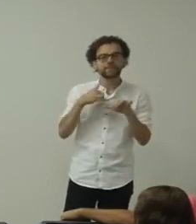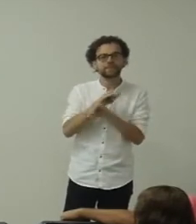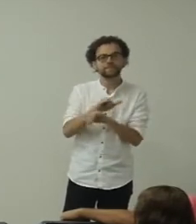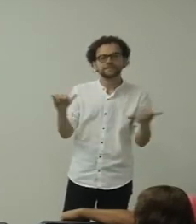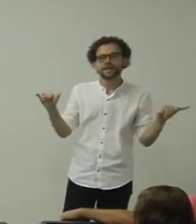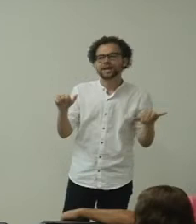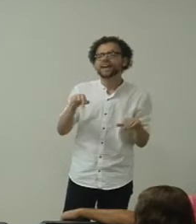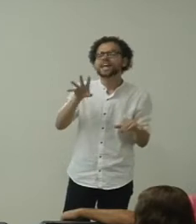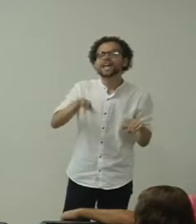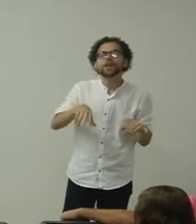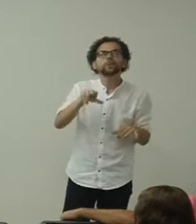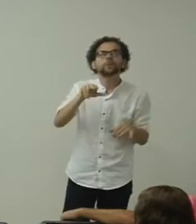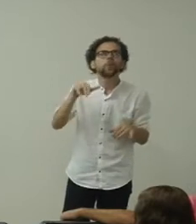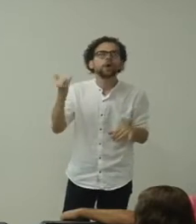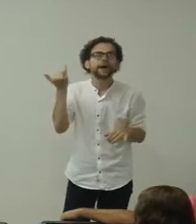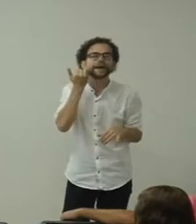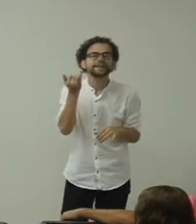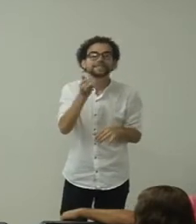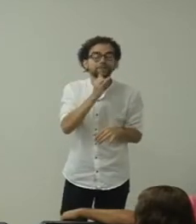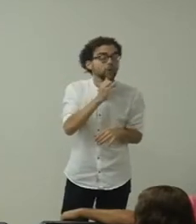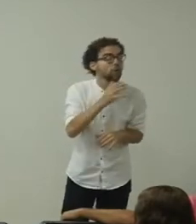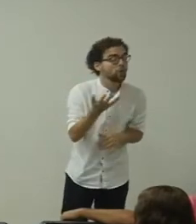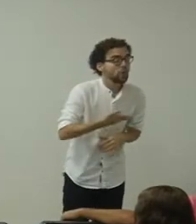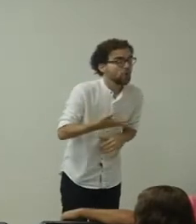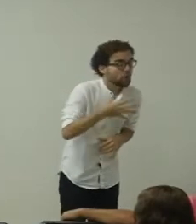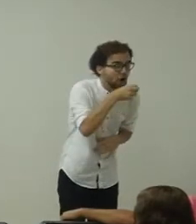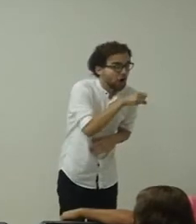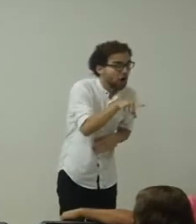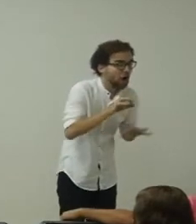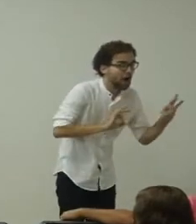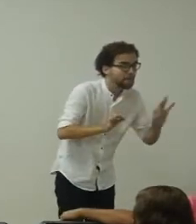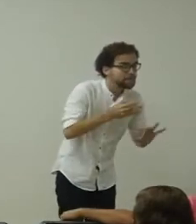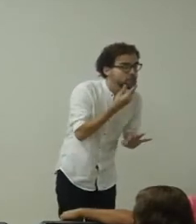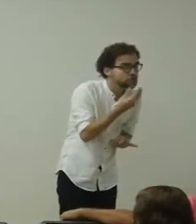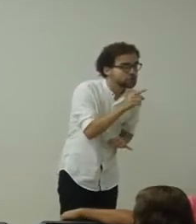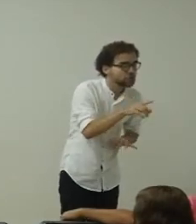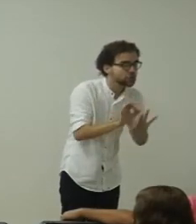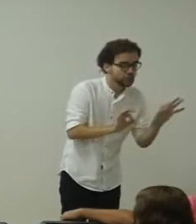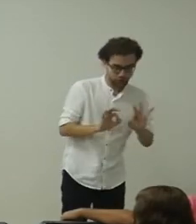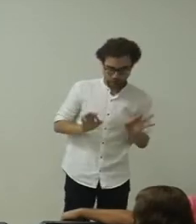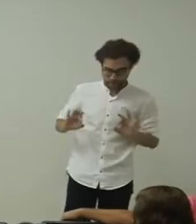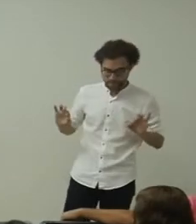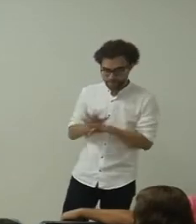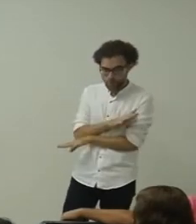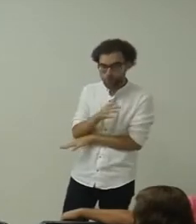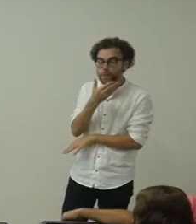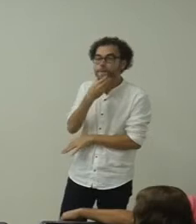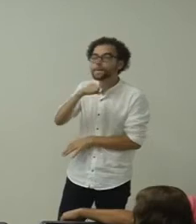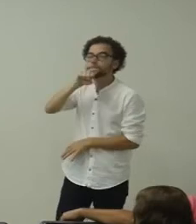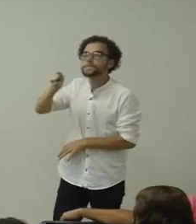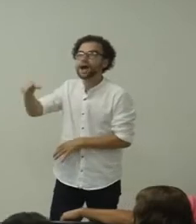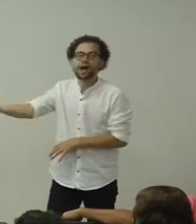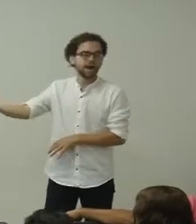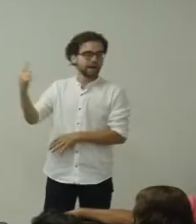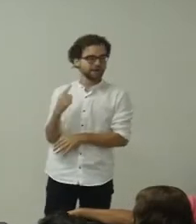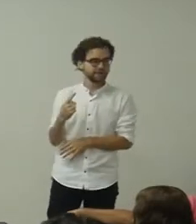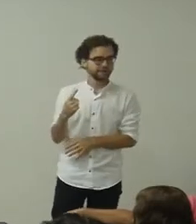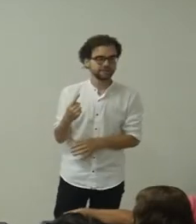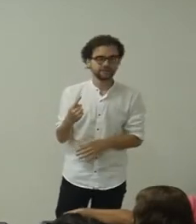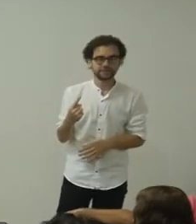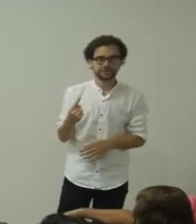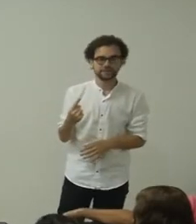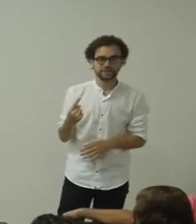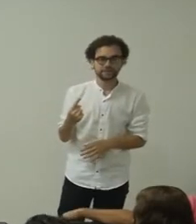aqui já não ouviu uma frase assim, corre, menino, vai tomar banho, se ajeita, o jantar já está na mesa, seu pai já está chegando.